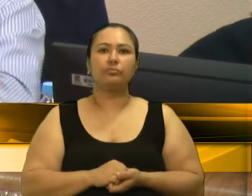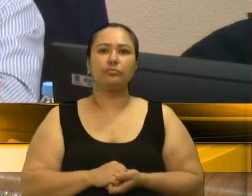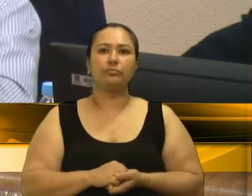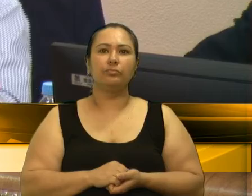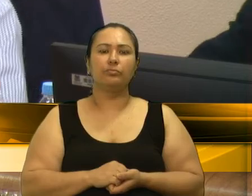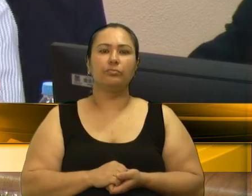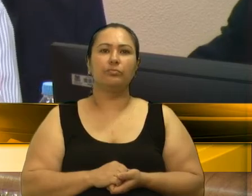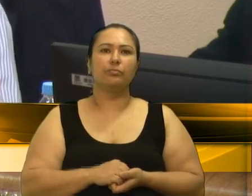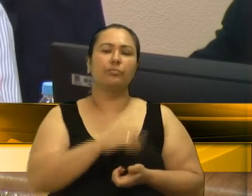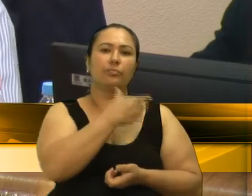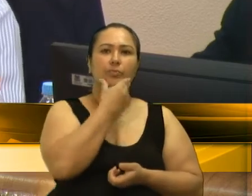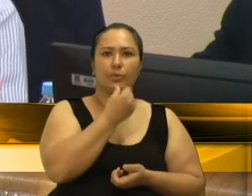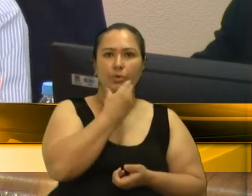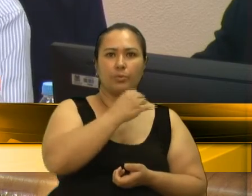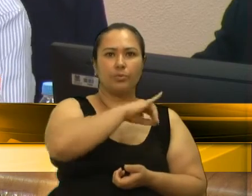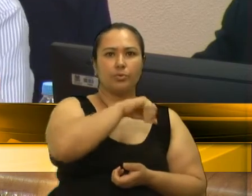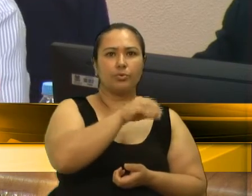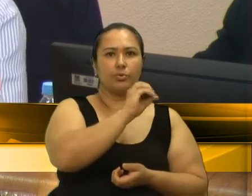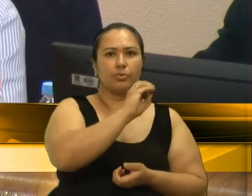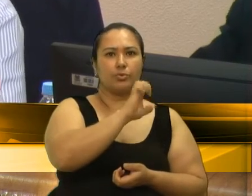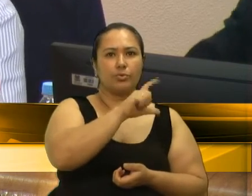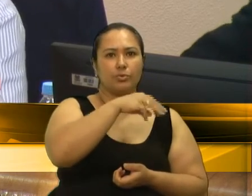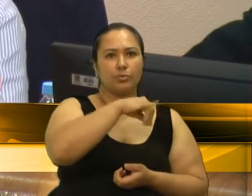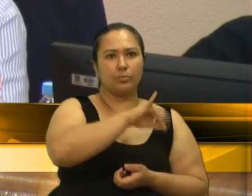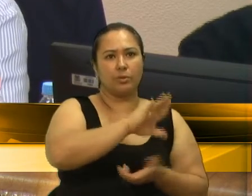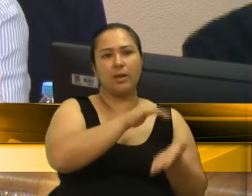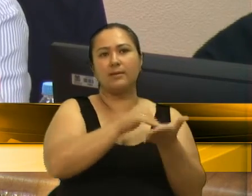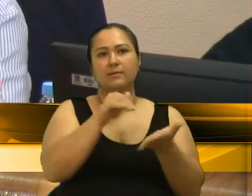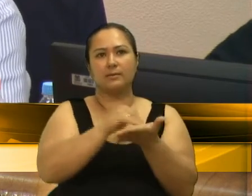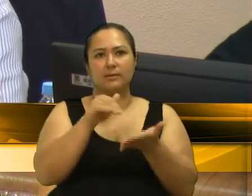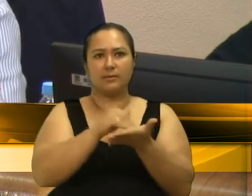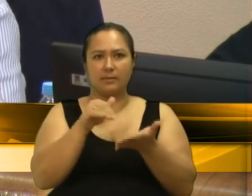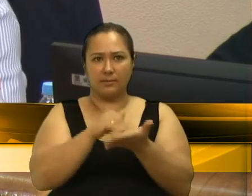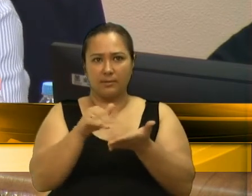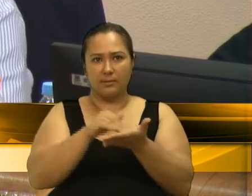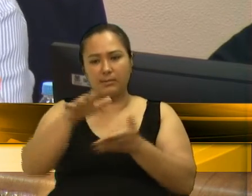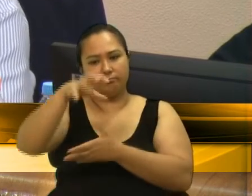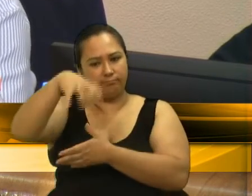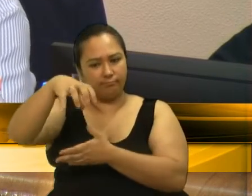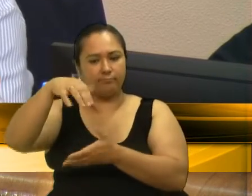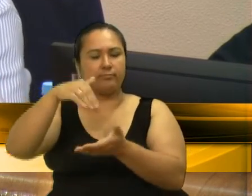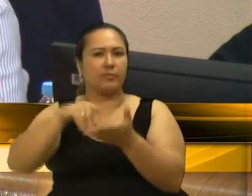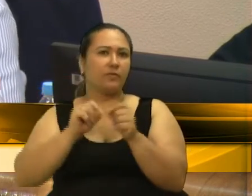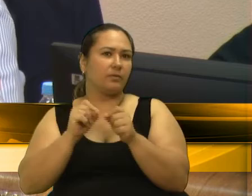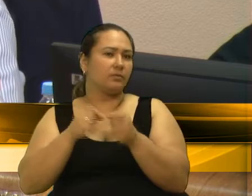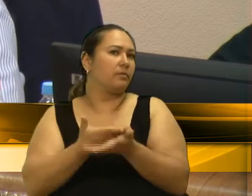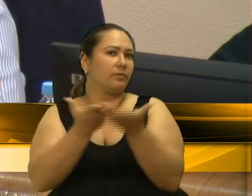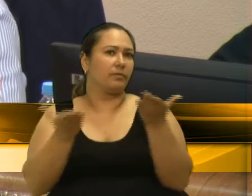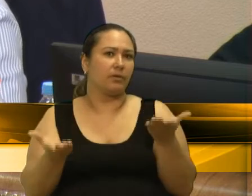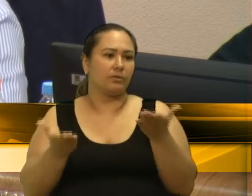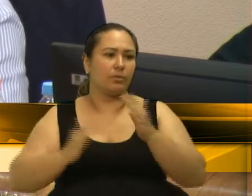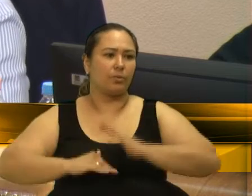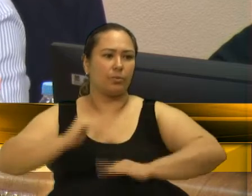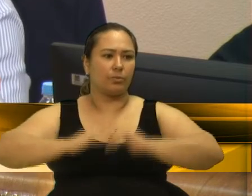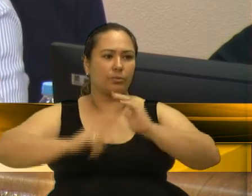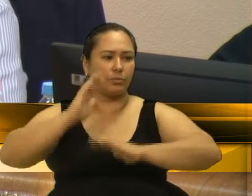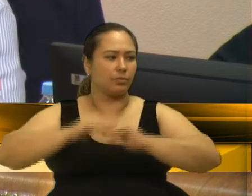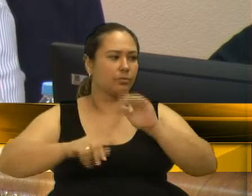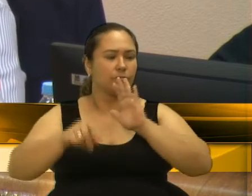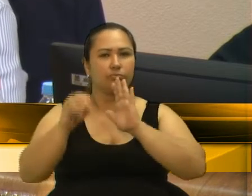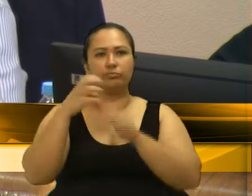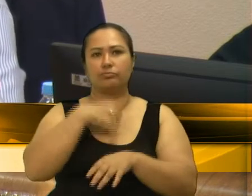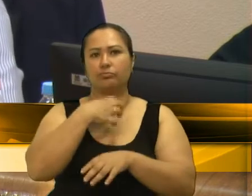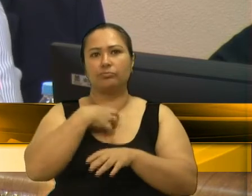Senhor Joelmir da Silva Neto, a Secretaria realiza diversos eventos, as contribuições giraram em torno do próprio regramento